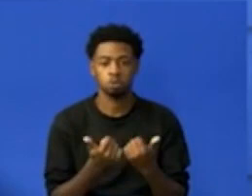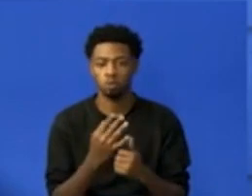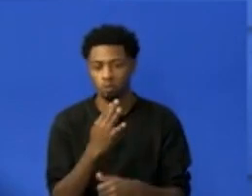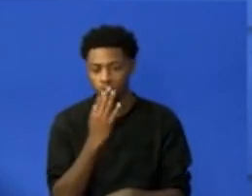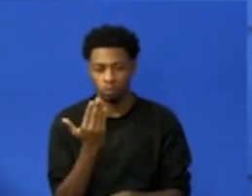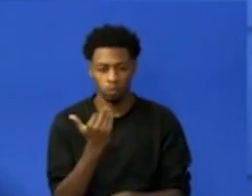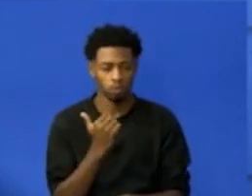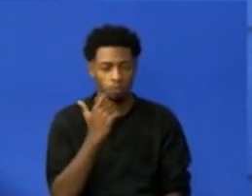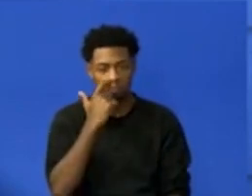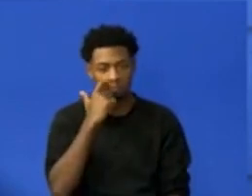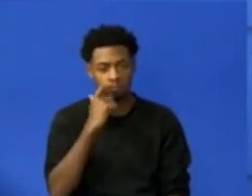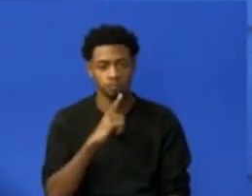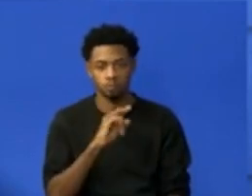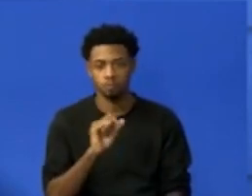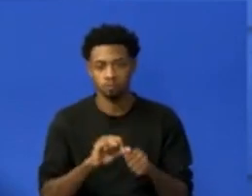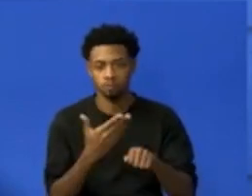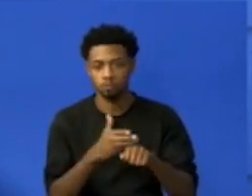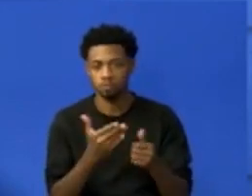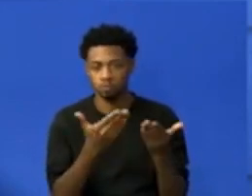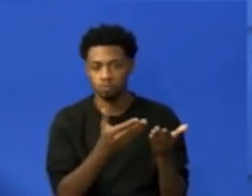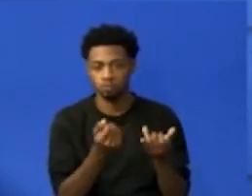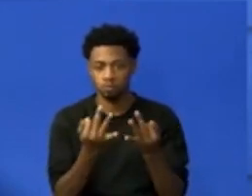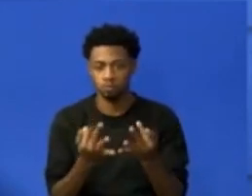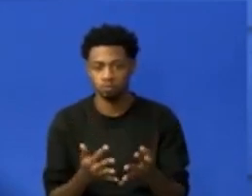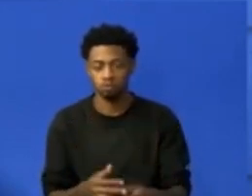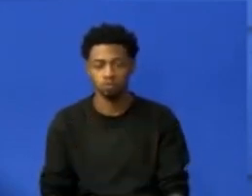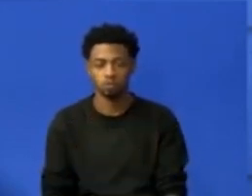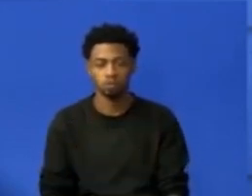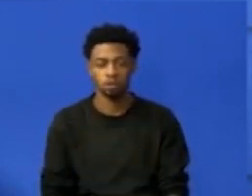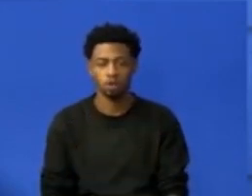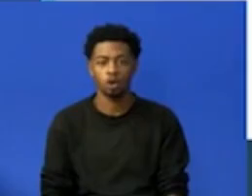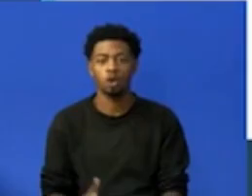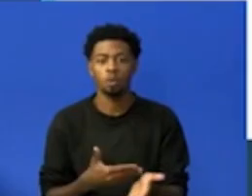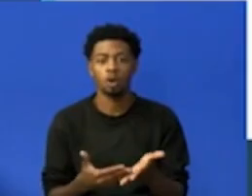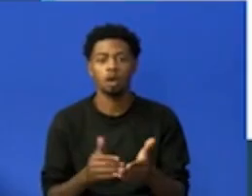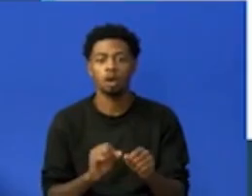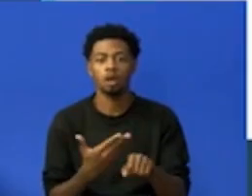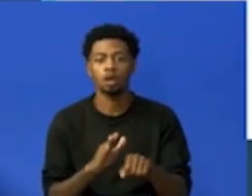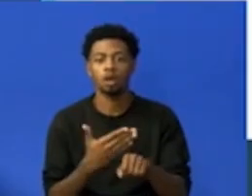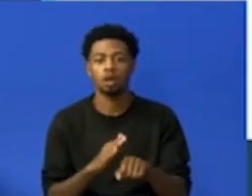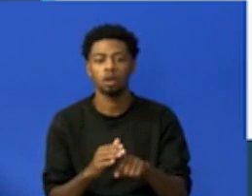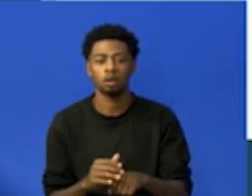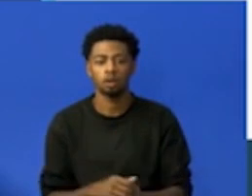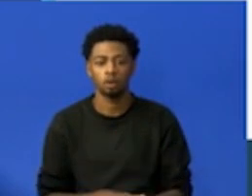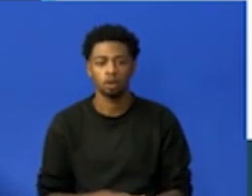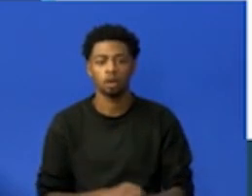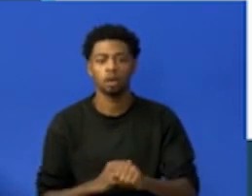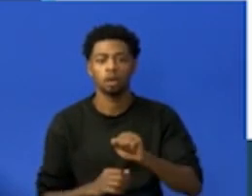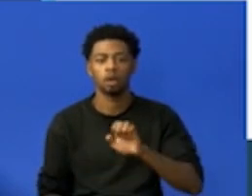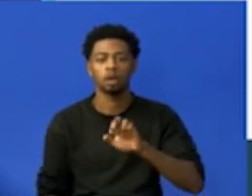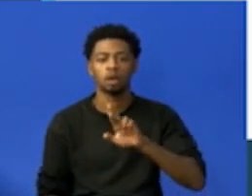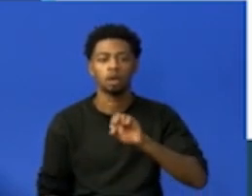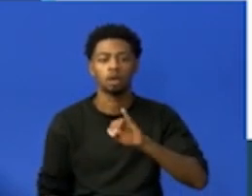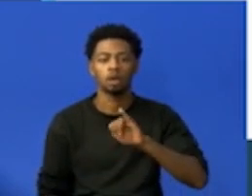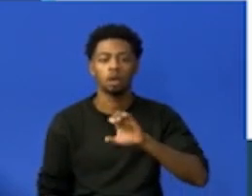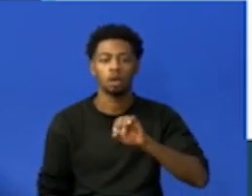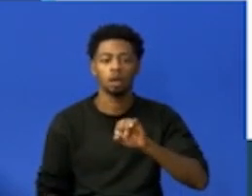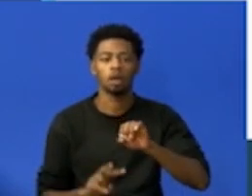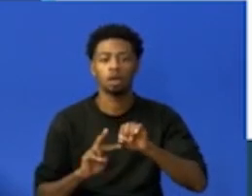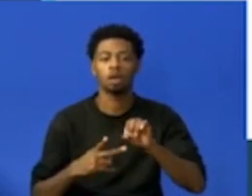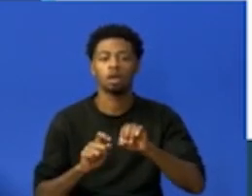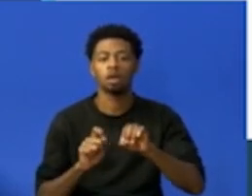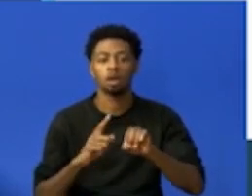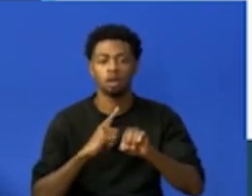conhecer esses tipos de treinamento? A gente começa pelo treinamento aeróbico. O que é o treinamento